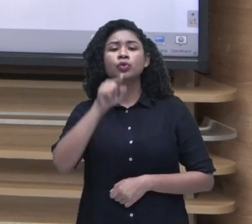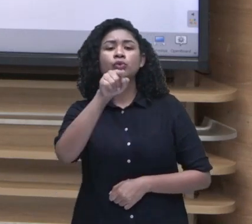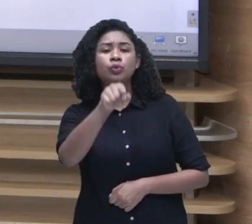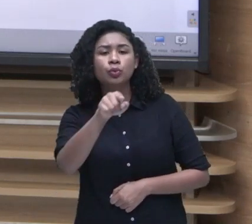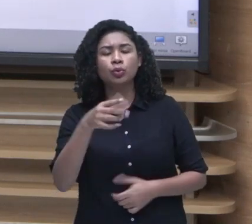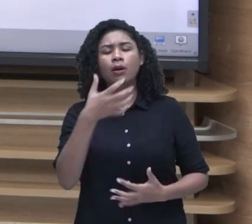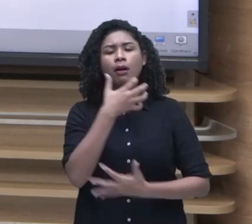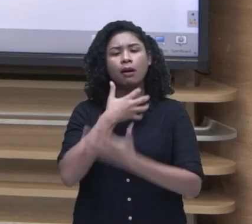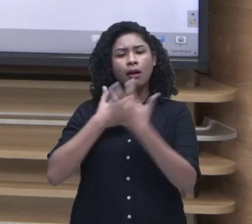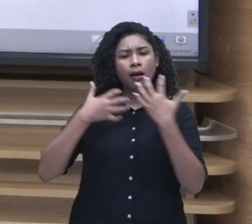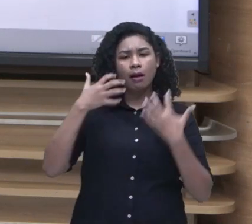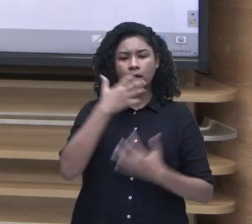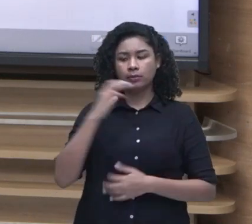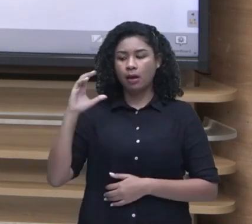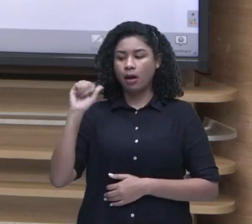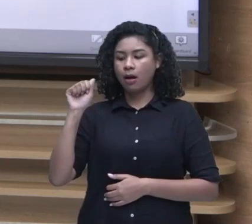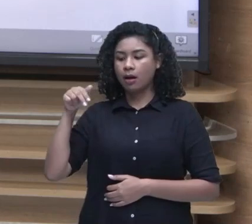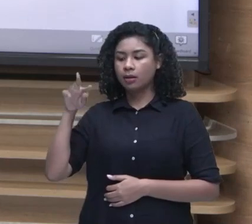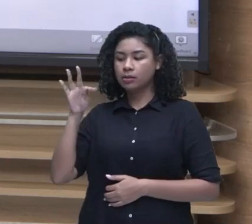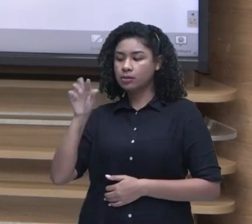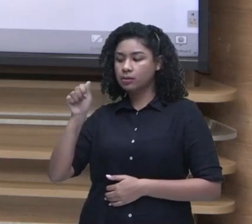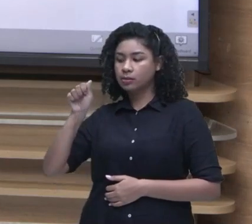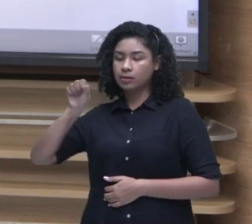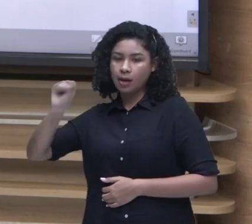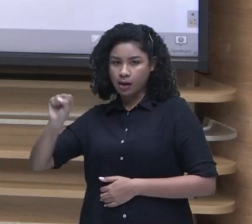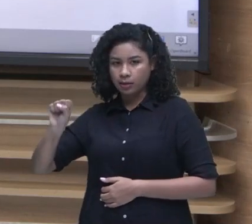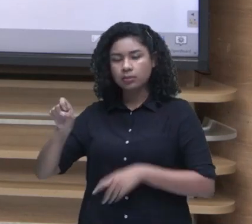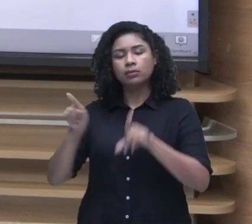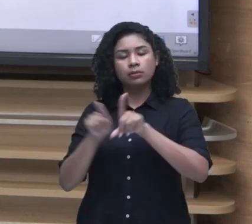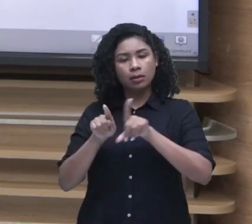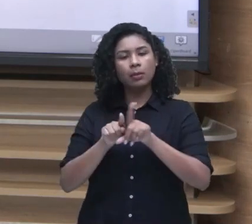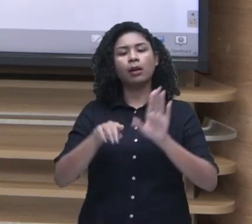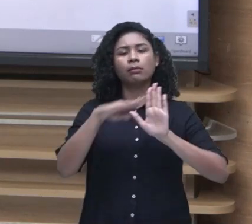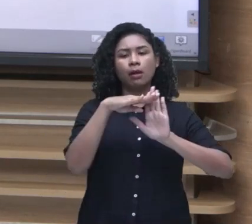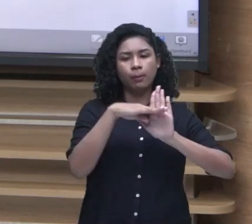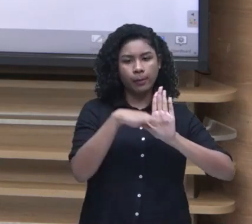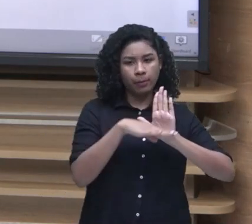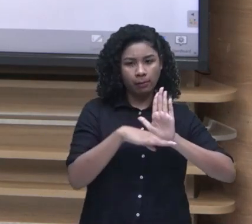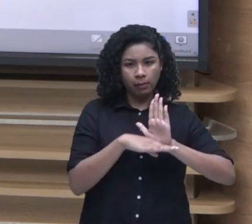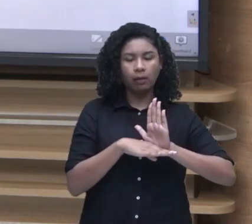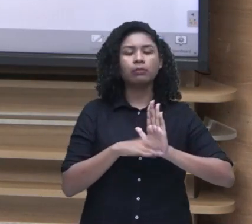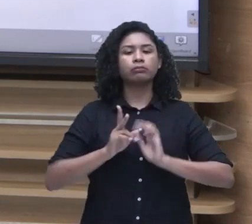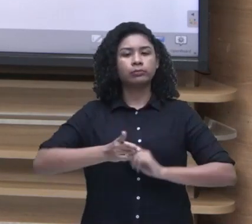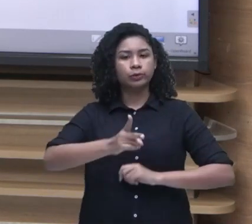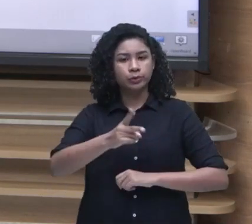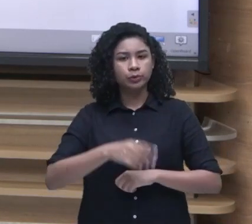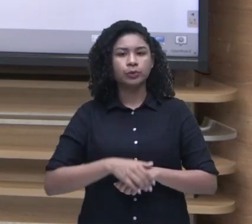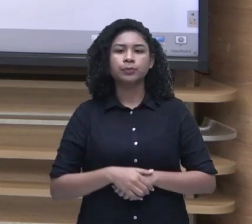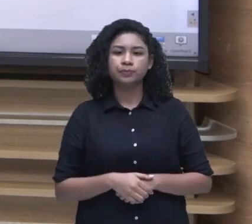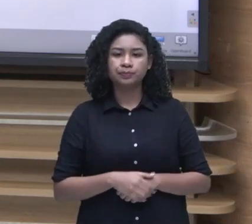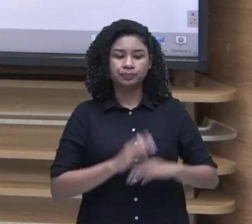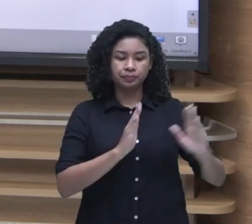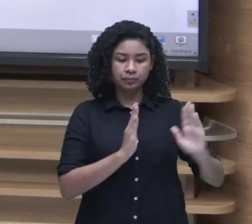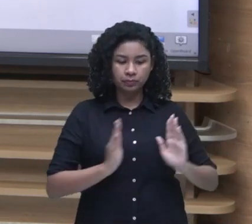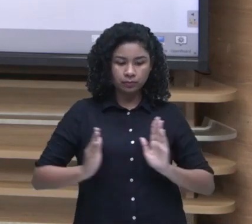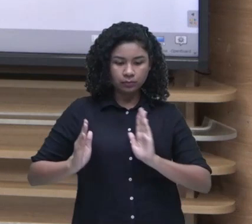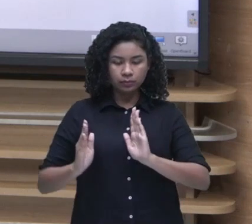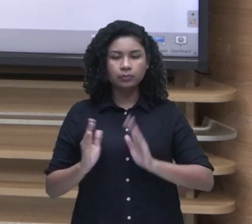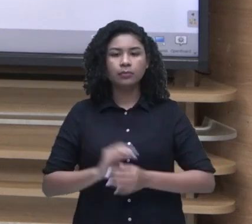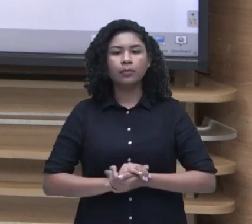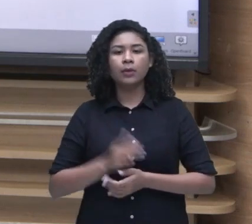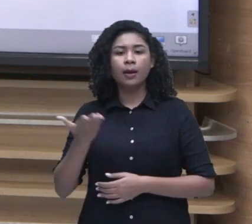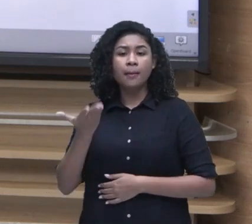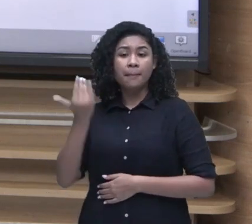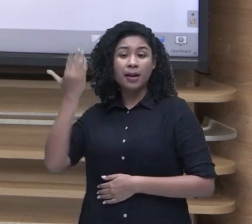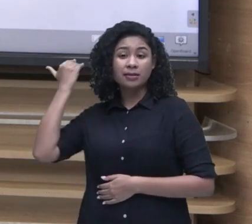vós cantais, eles cantam. No pretérito perfeito, ou passado, eu cantei,